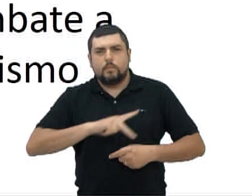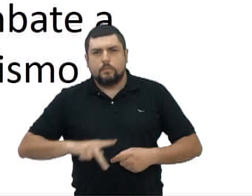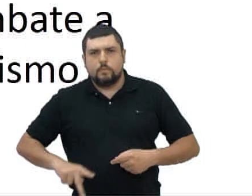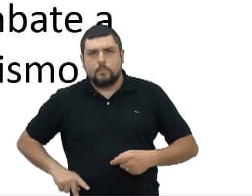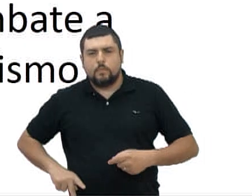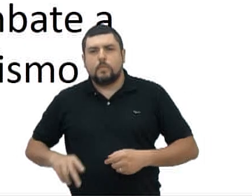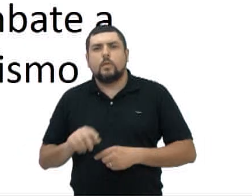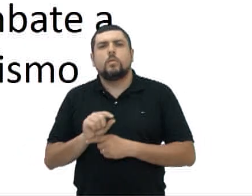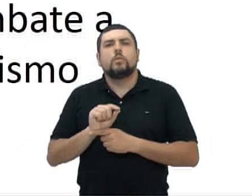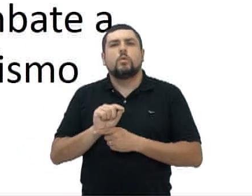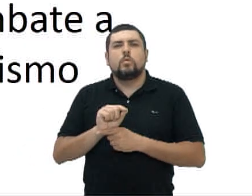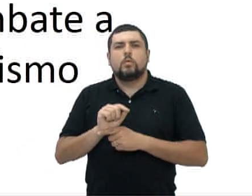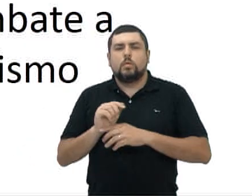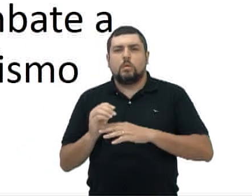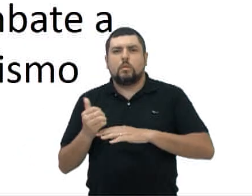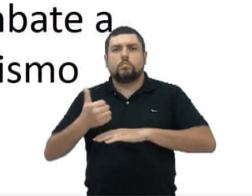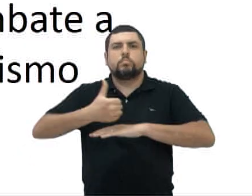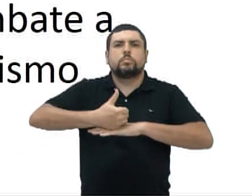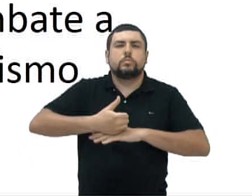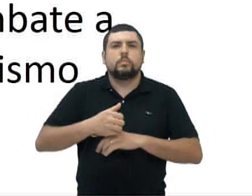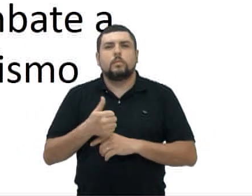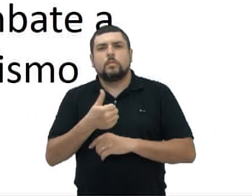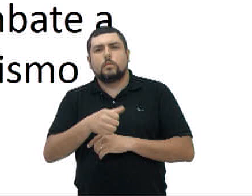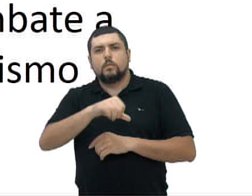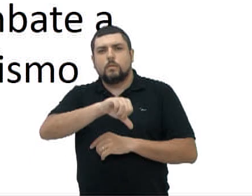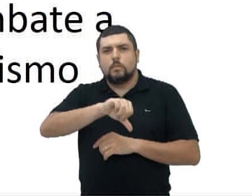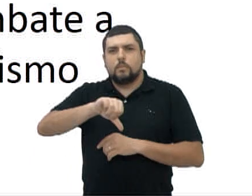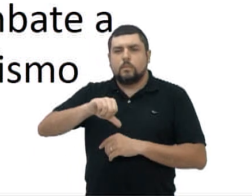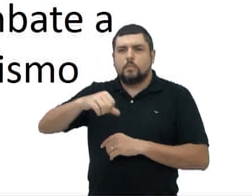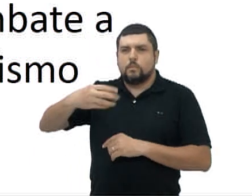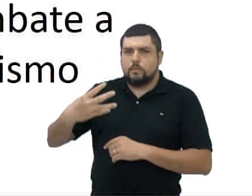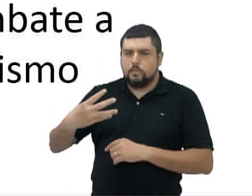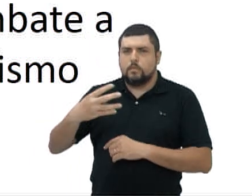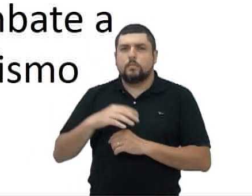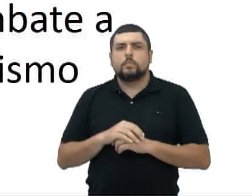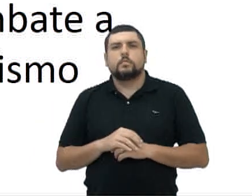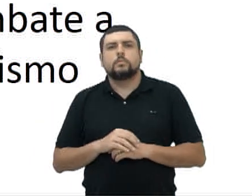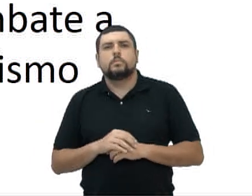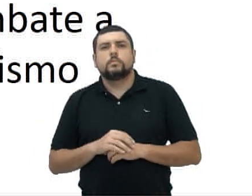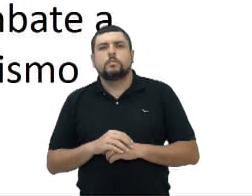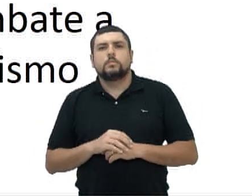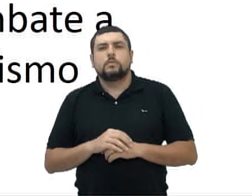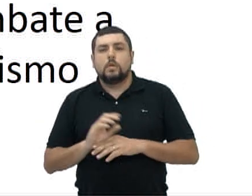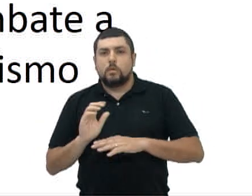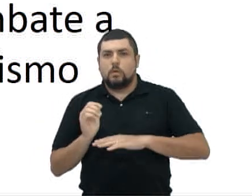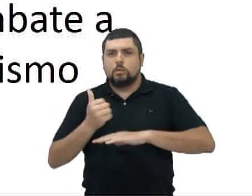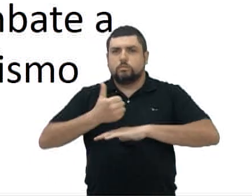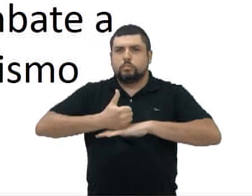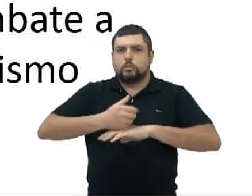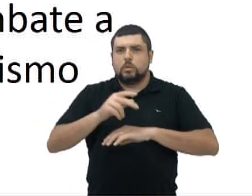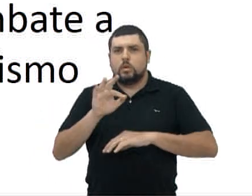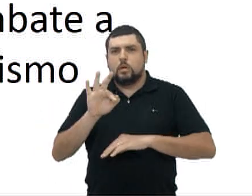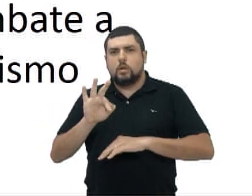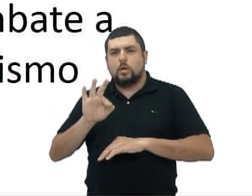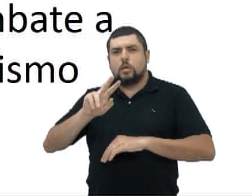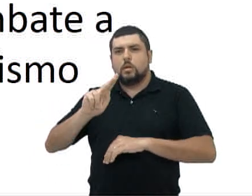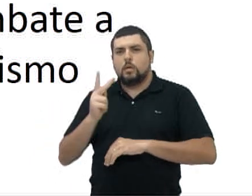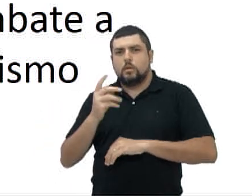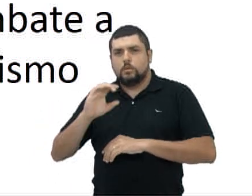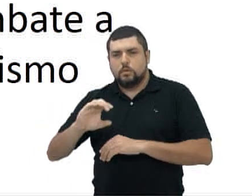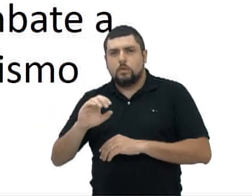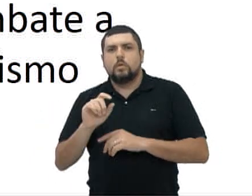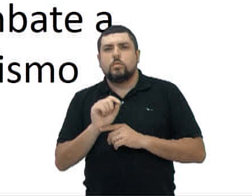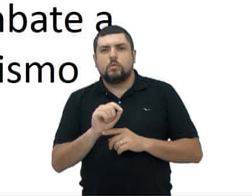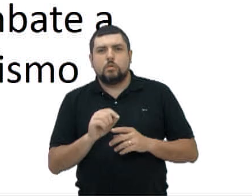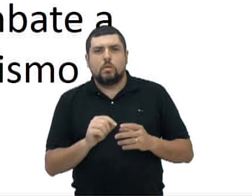vai assumir em 1994. Então, o mandato do presidente Fernando Henrique, que vai de 94 a 98, e depois